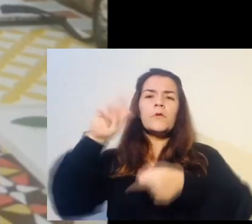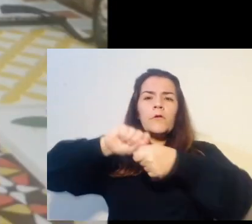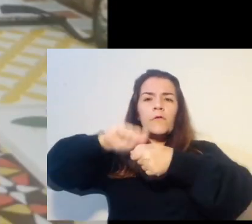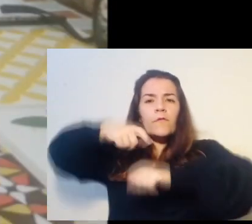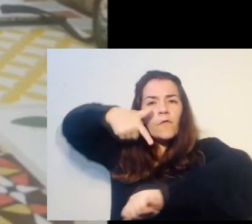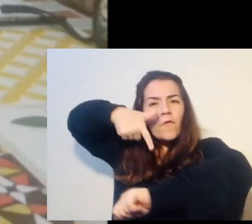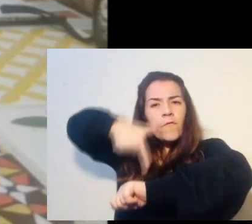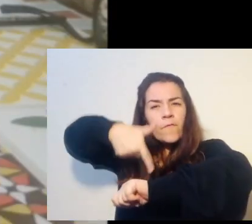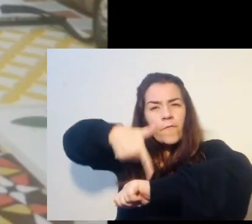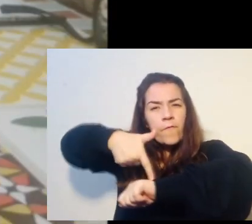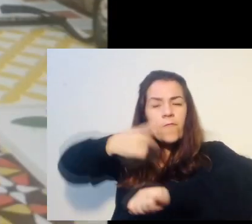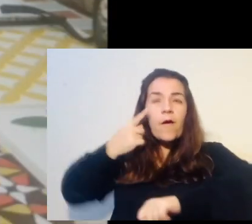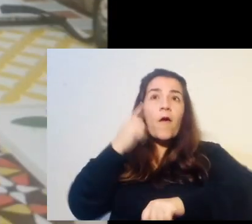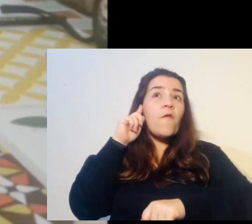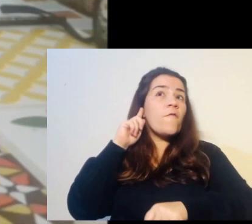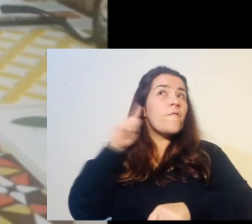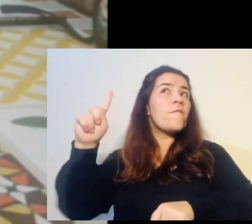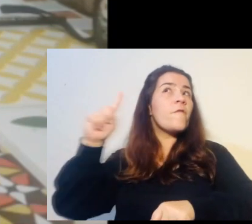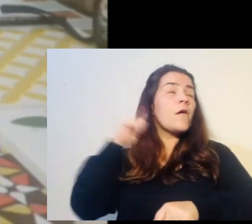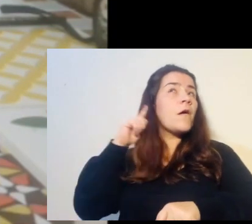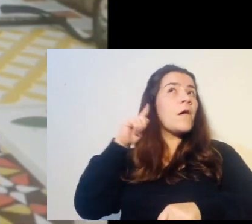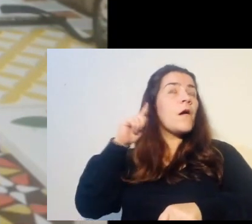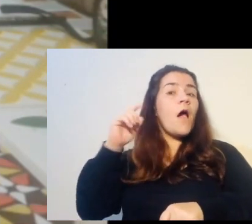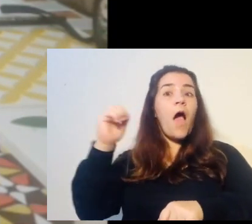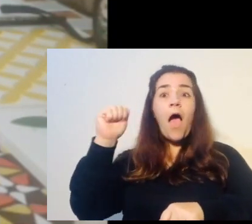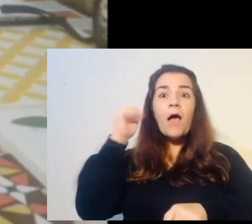E é nesse momento que a gente vê a afinação.